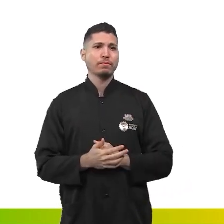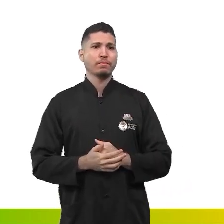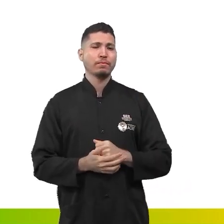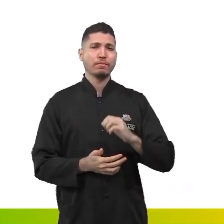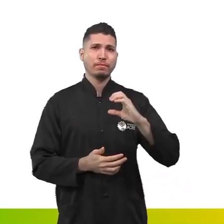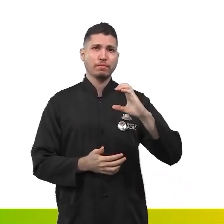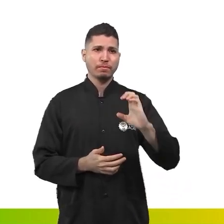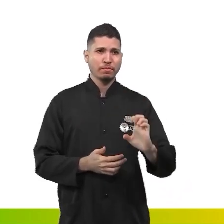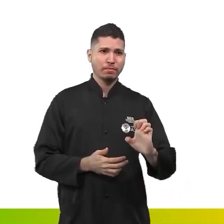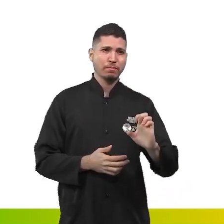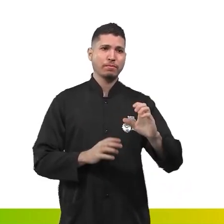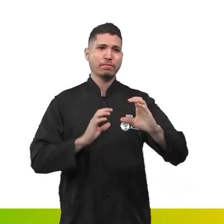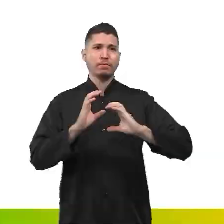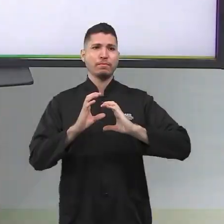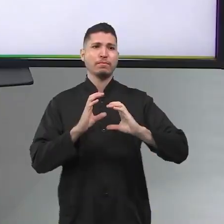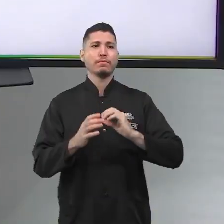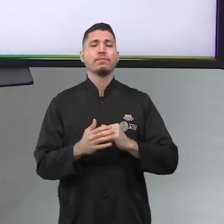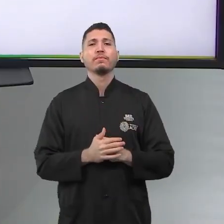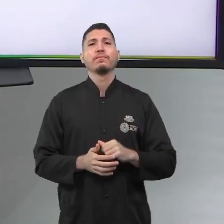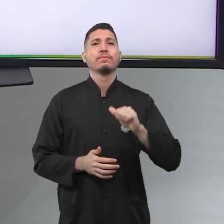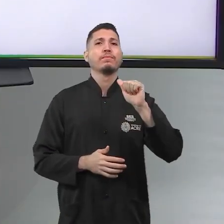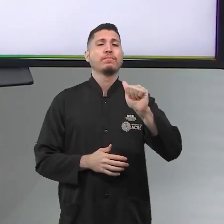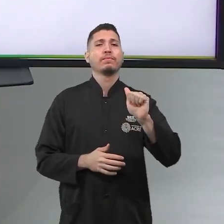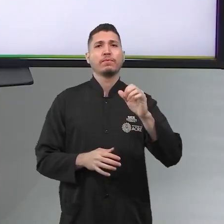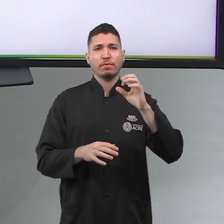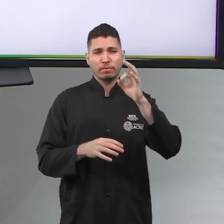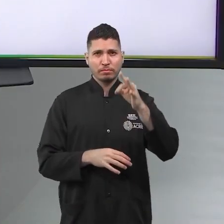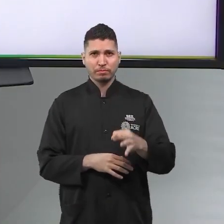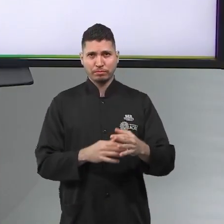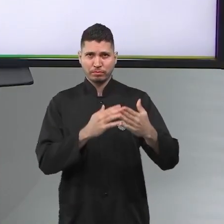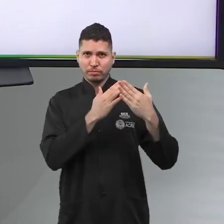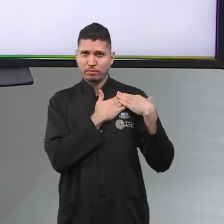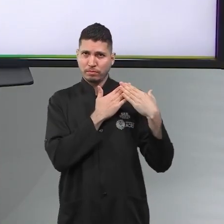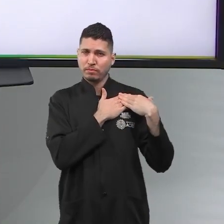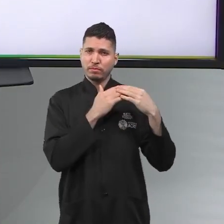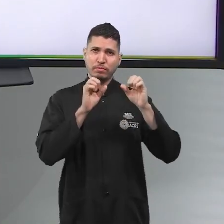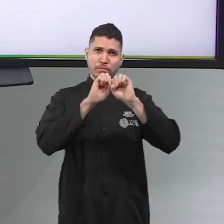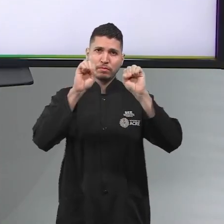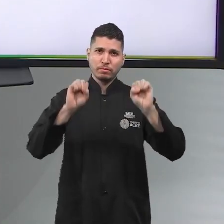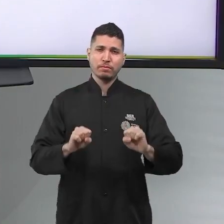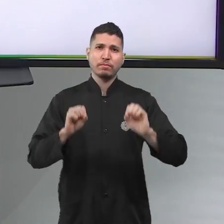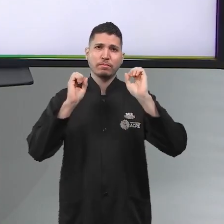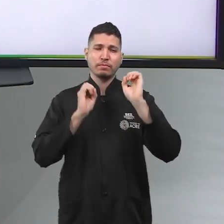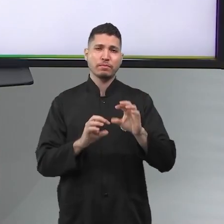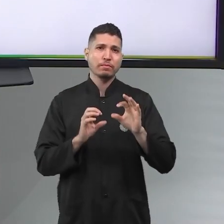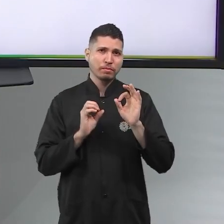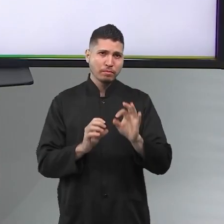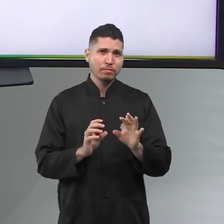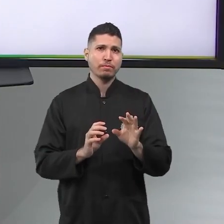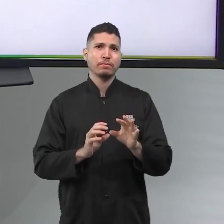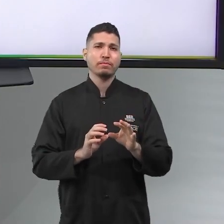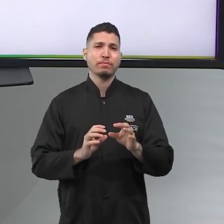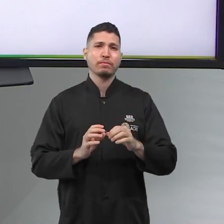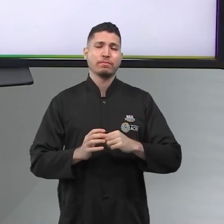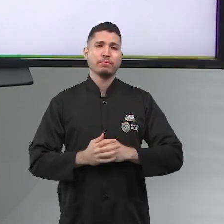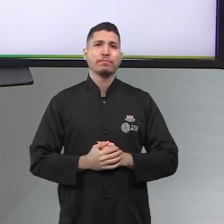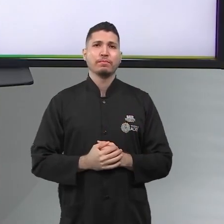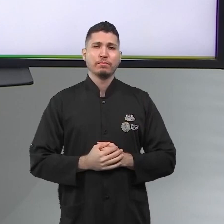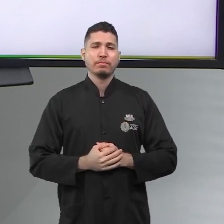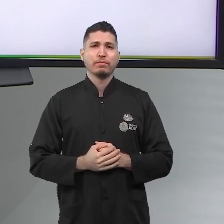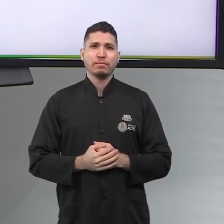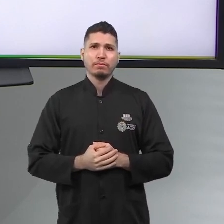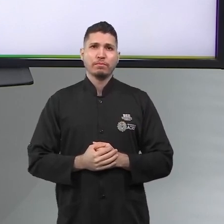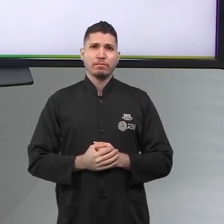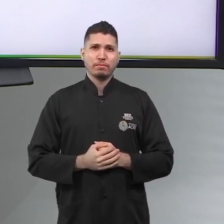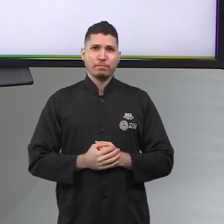responsabilização. Ou seja, a escola, né, o ambiente escolar, o sistema de ensino, o sistema educacional, melhor